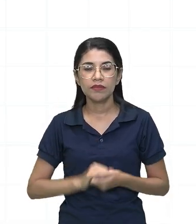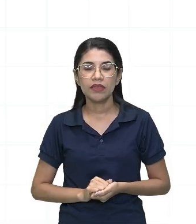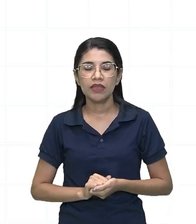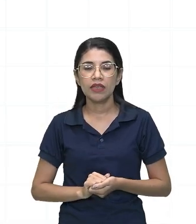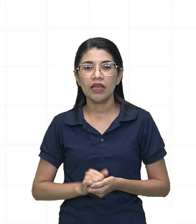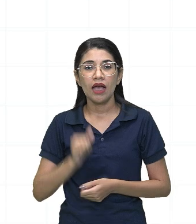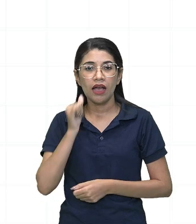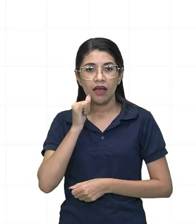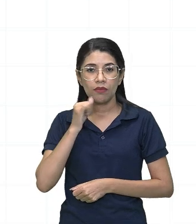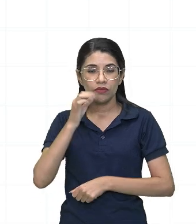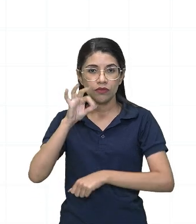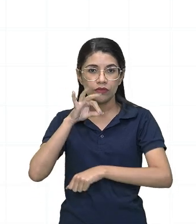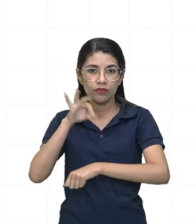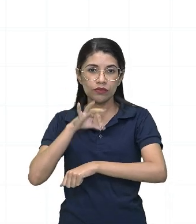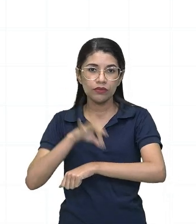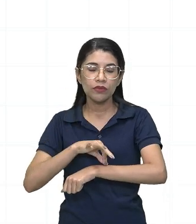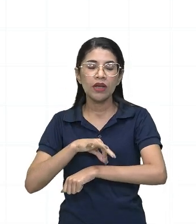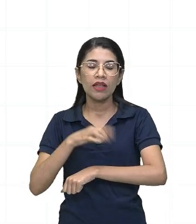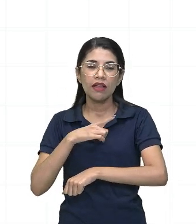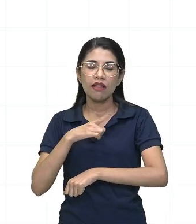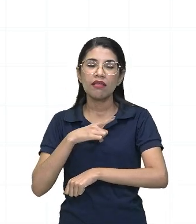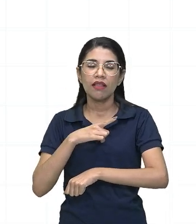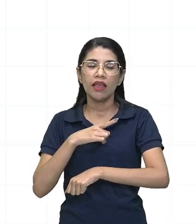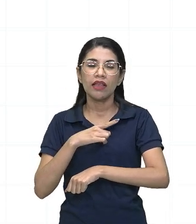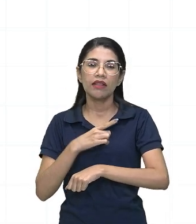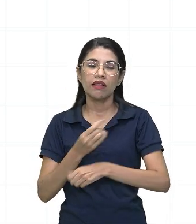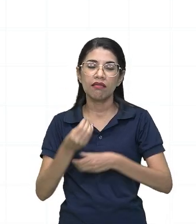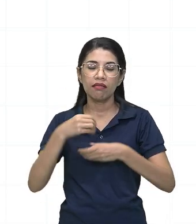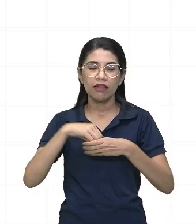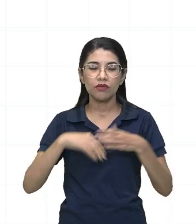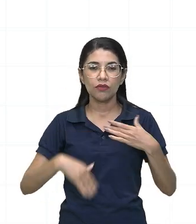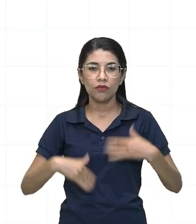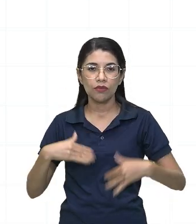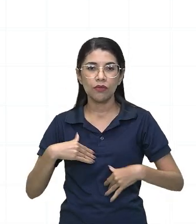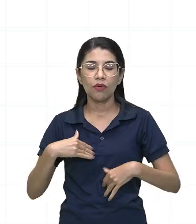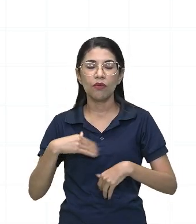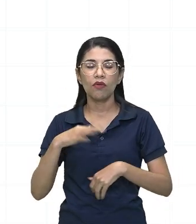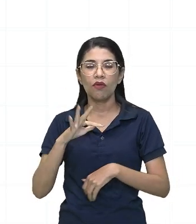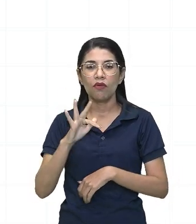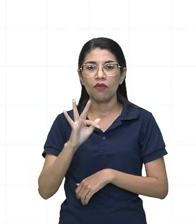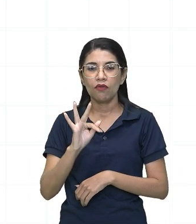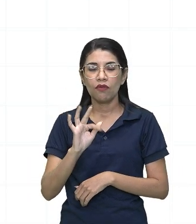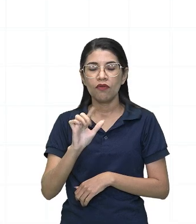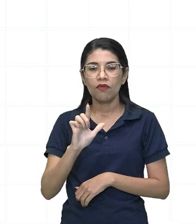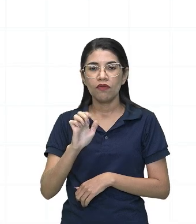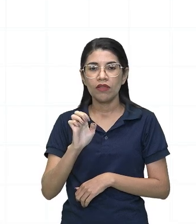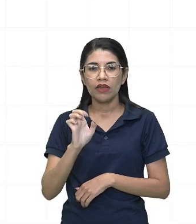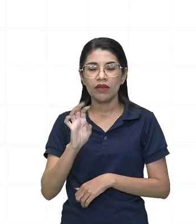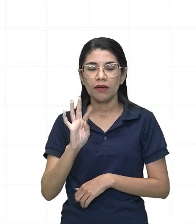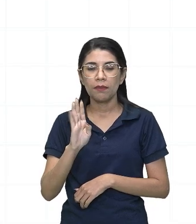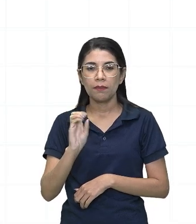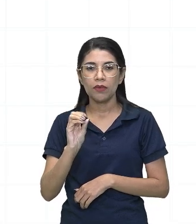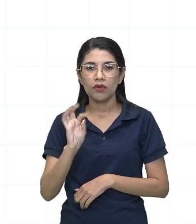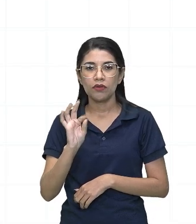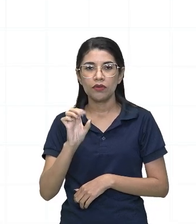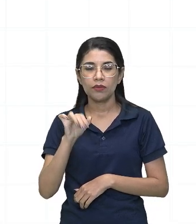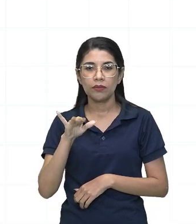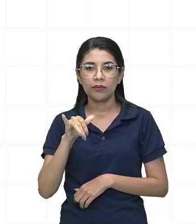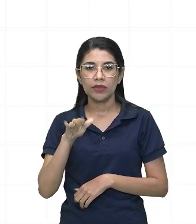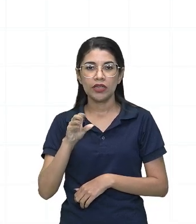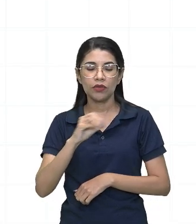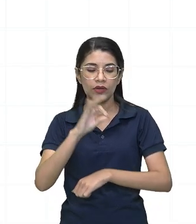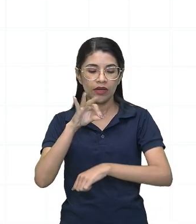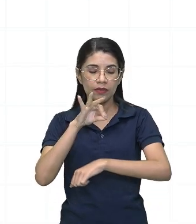fêmea infectada de flebotomínio, ela passa o protozoário a uma vítima, né?